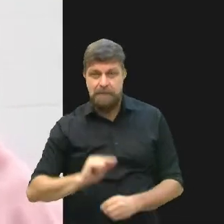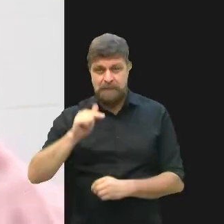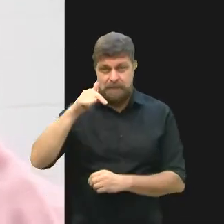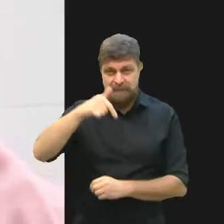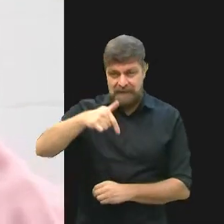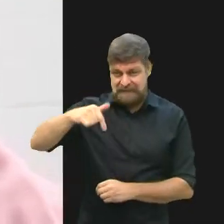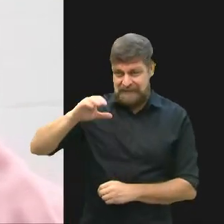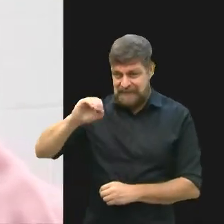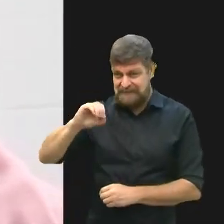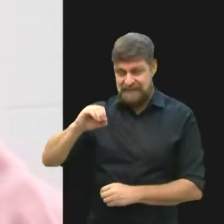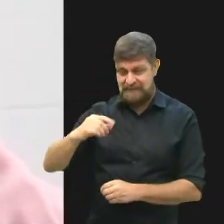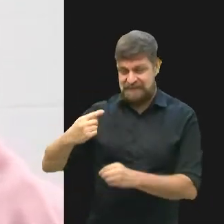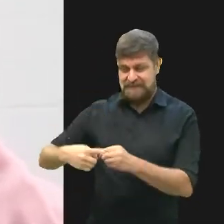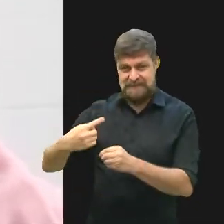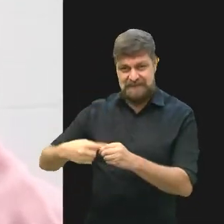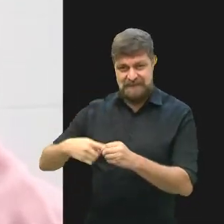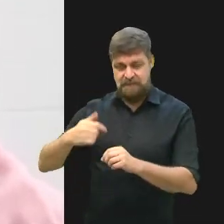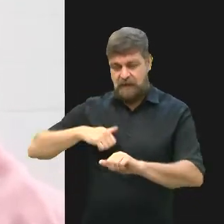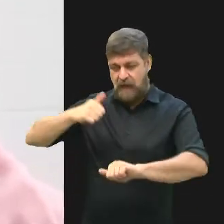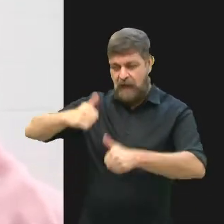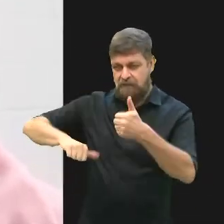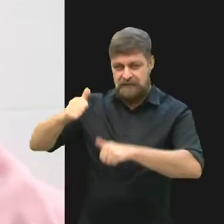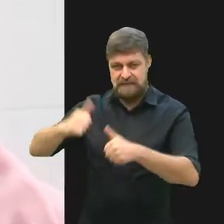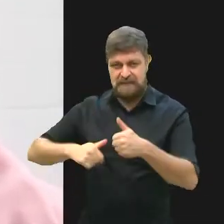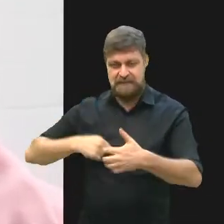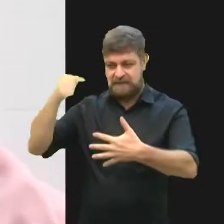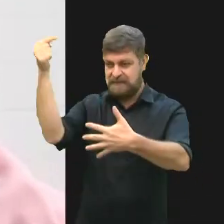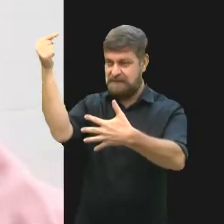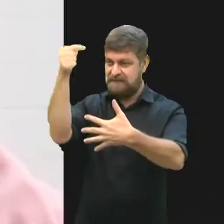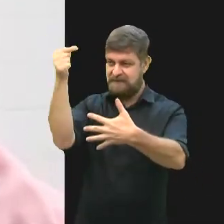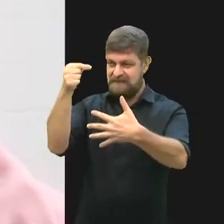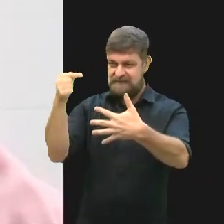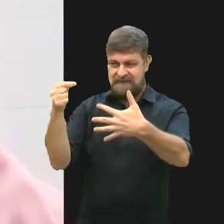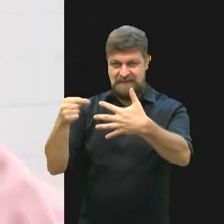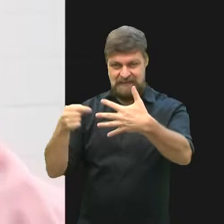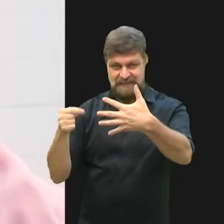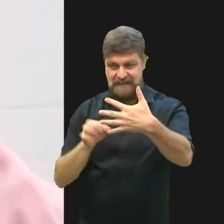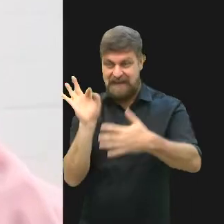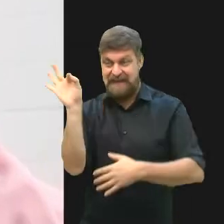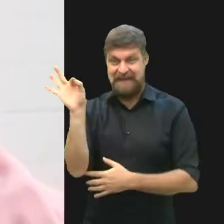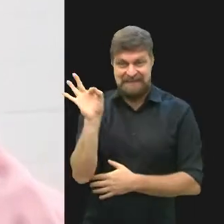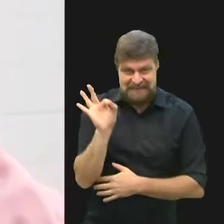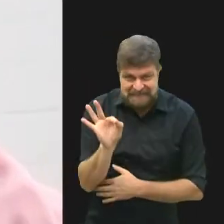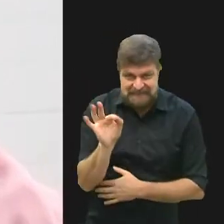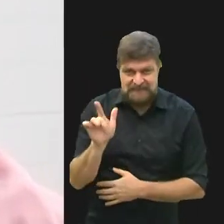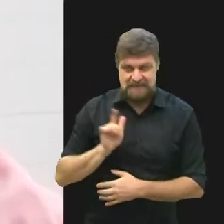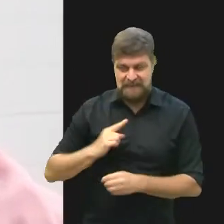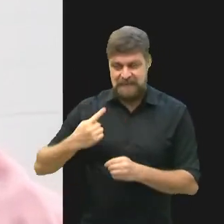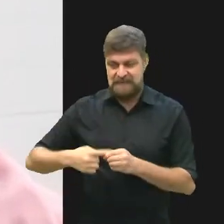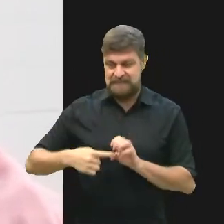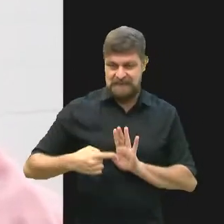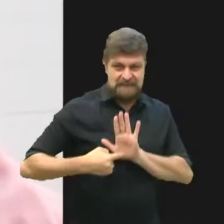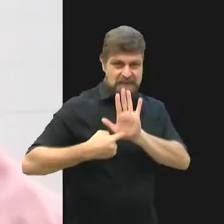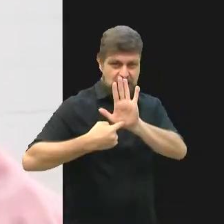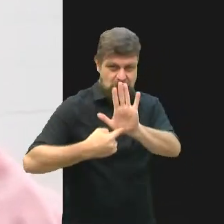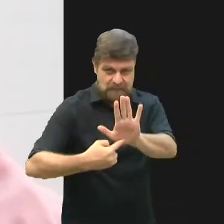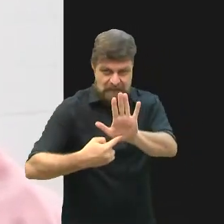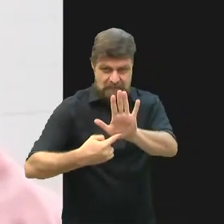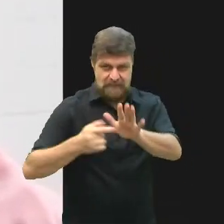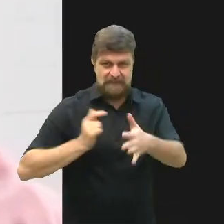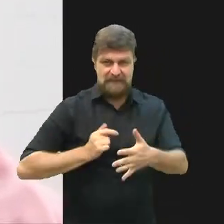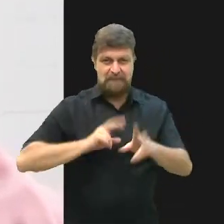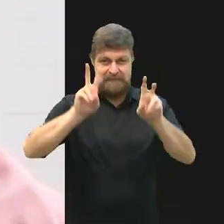770 cidades brasileiras foram analisadas nos valores que essas índices, que as cidades apresentam, os mais